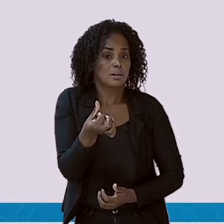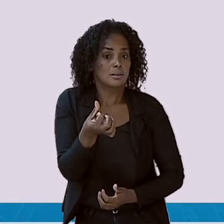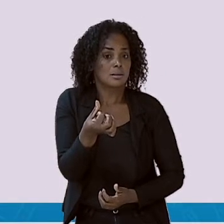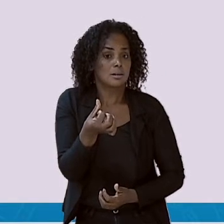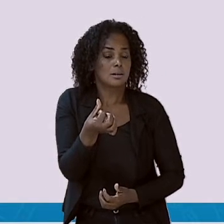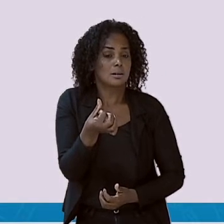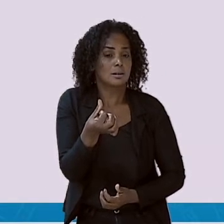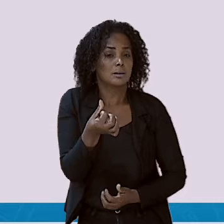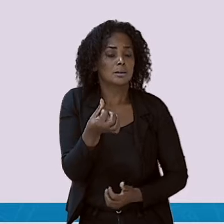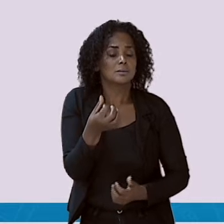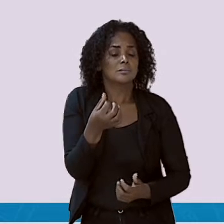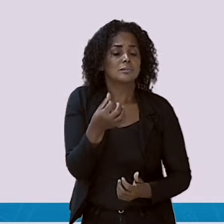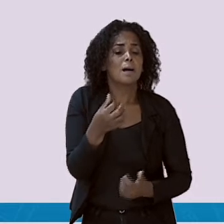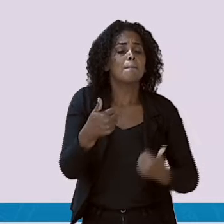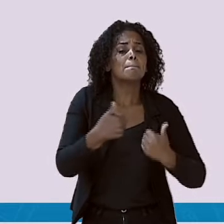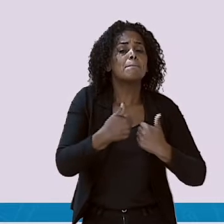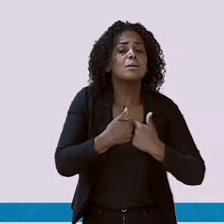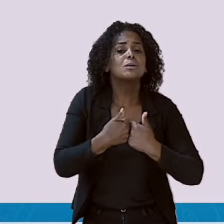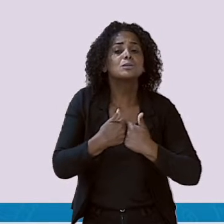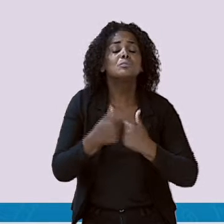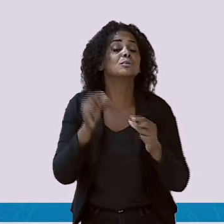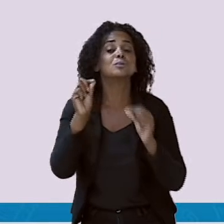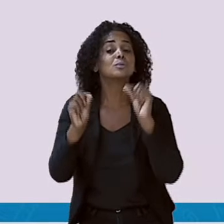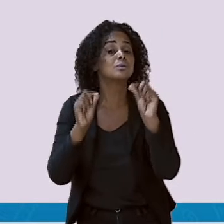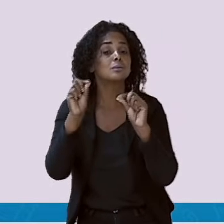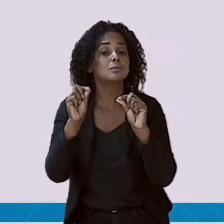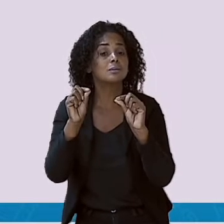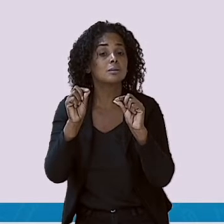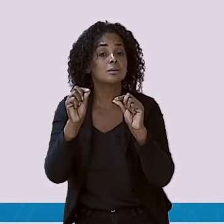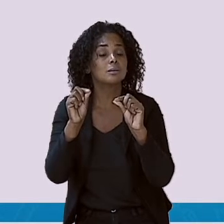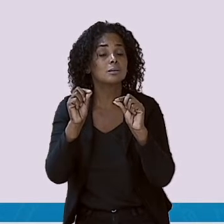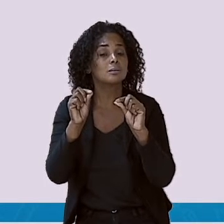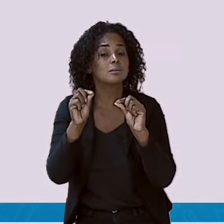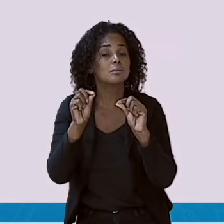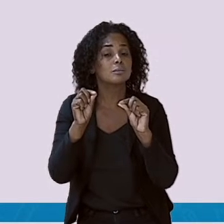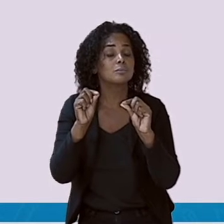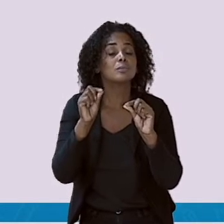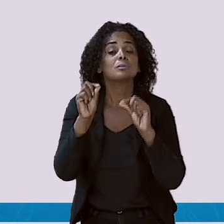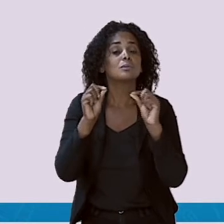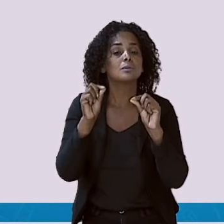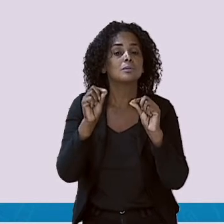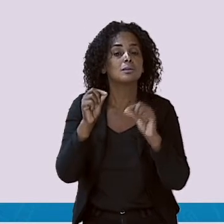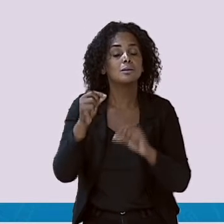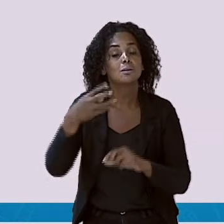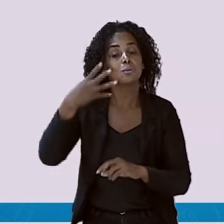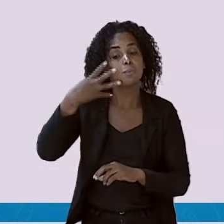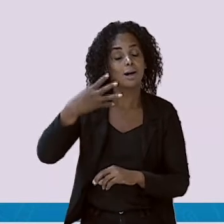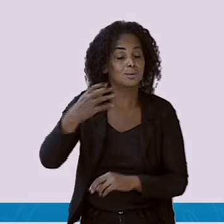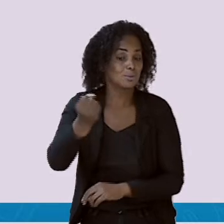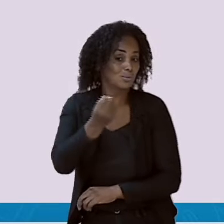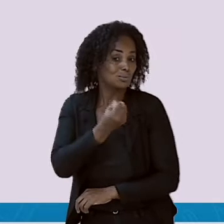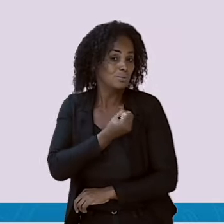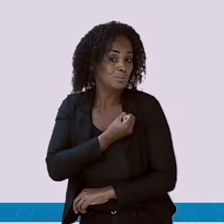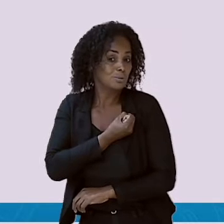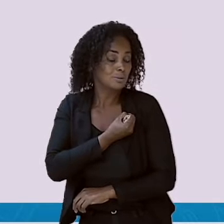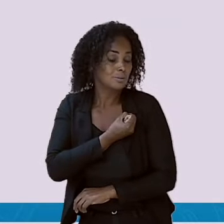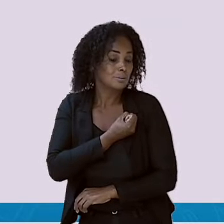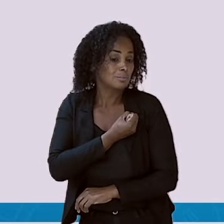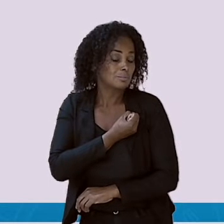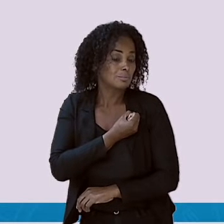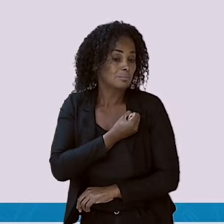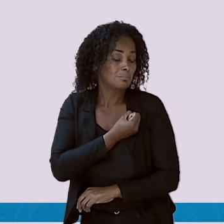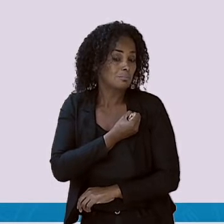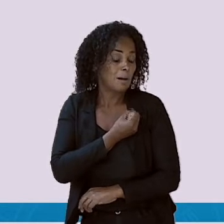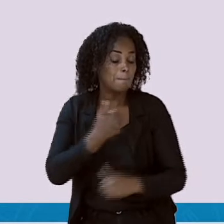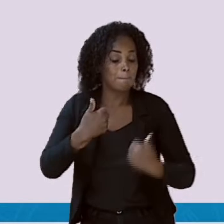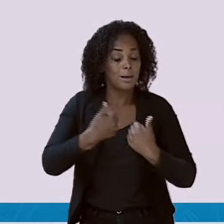196 está faltando 4 números para 200, 4 unidades para 200. Então, você já pode calcular